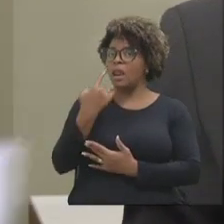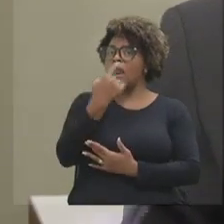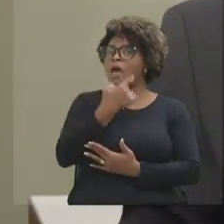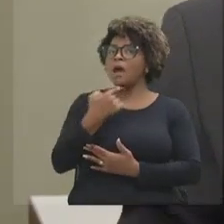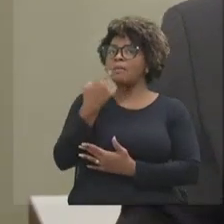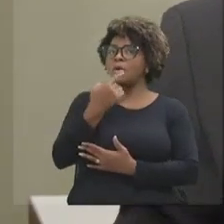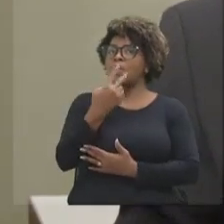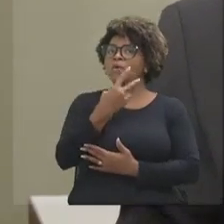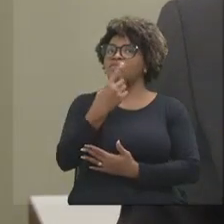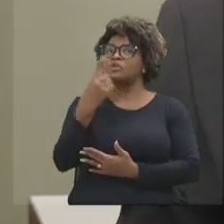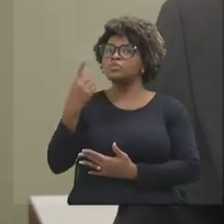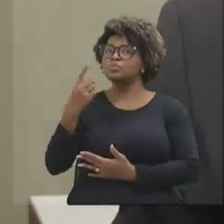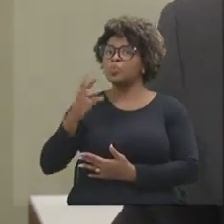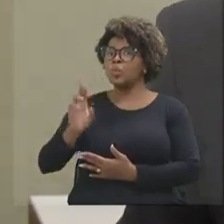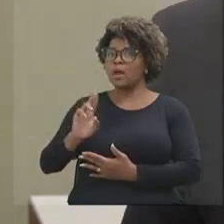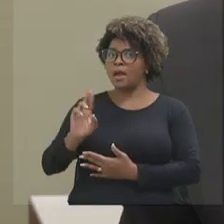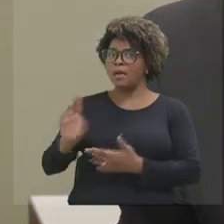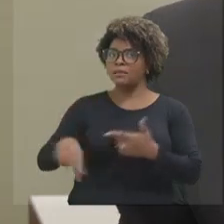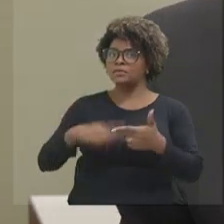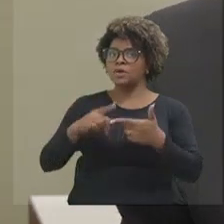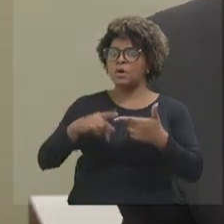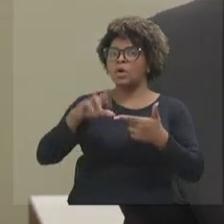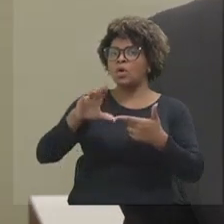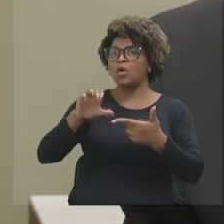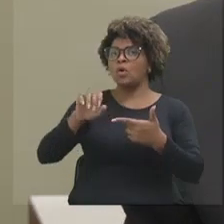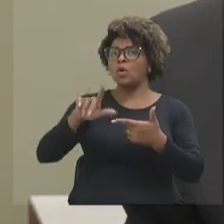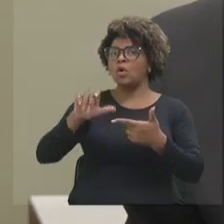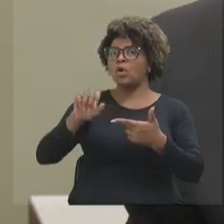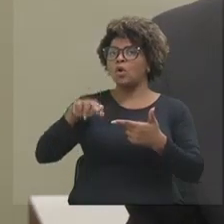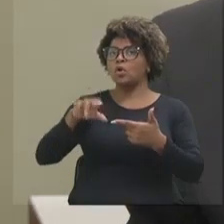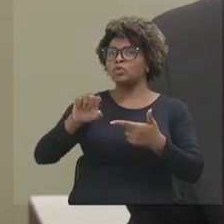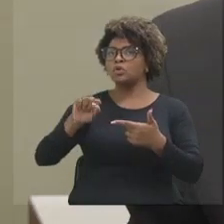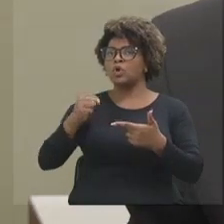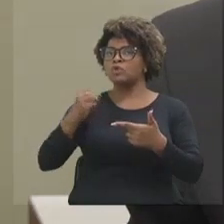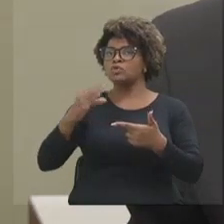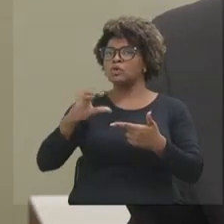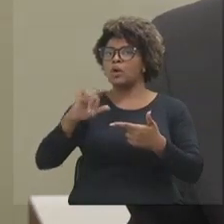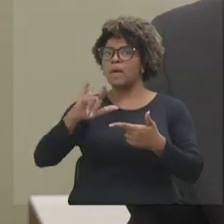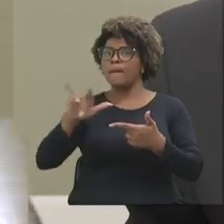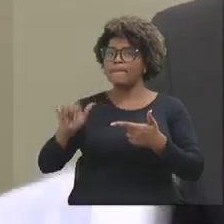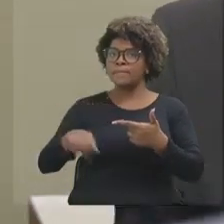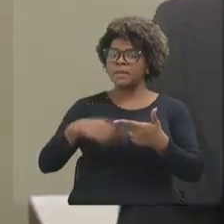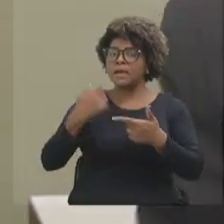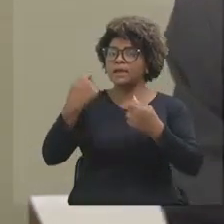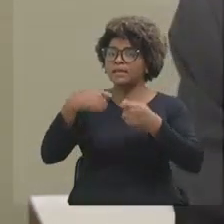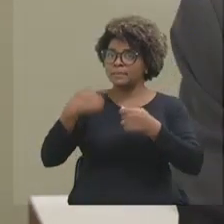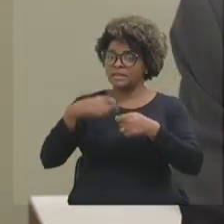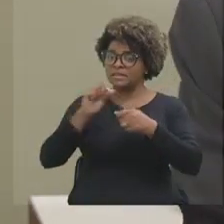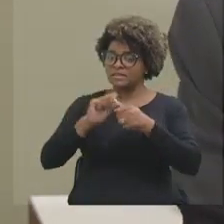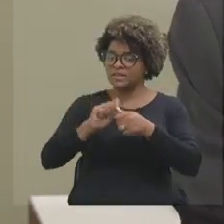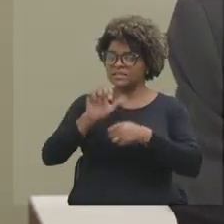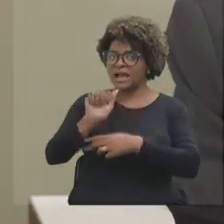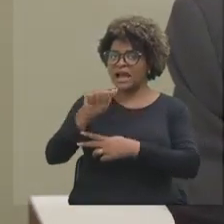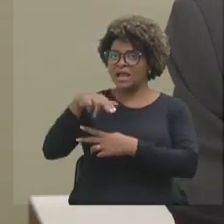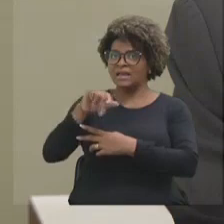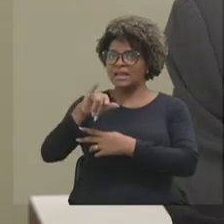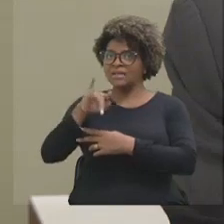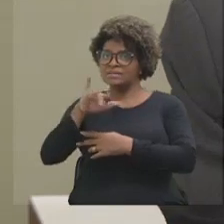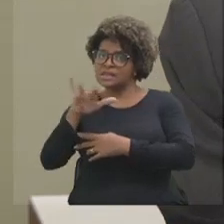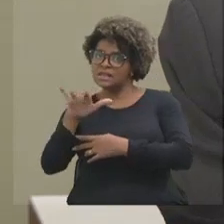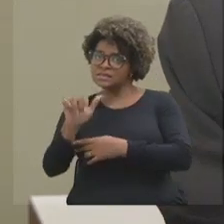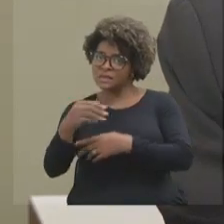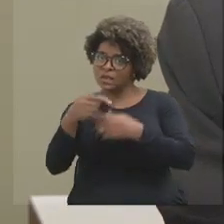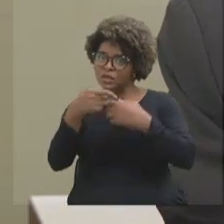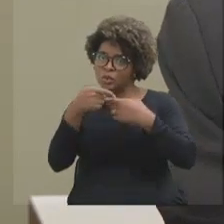uma colonoscopia que vai dar a anestesia Eu preciso da anestesista do médico 112 né